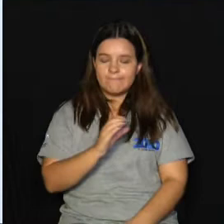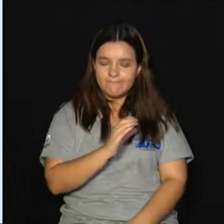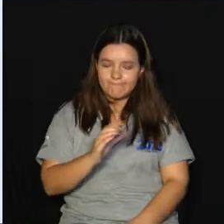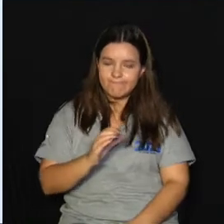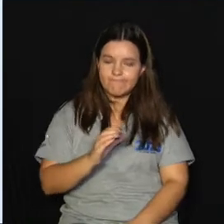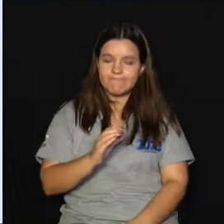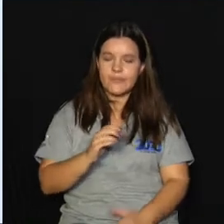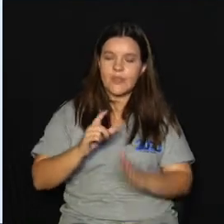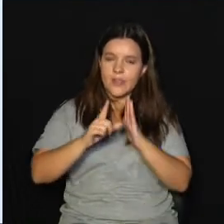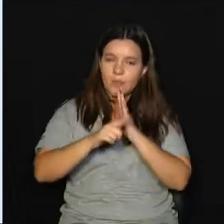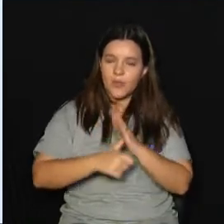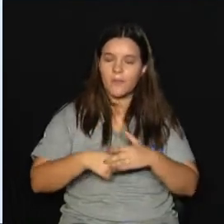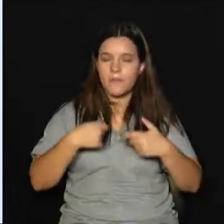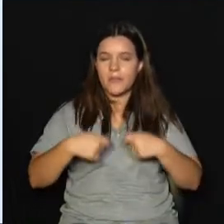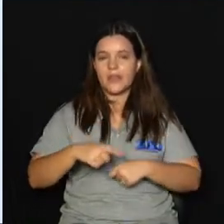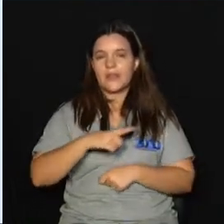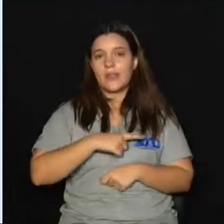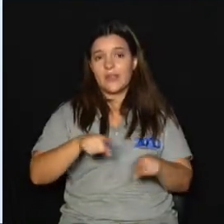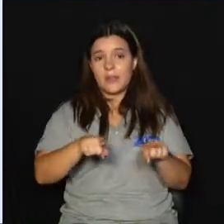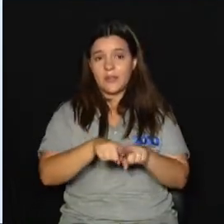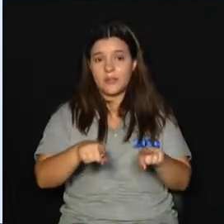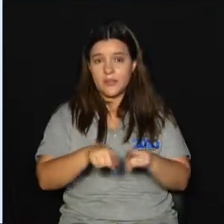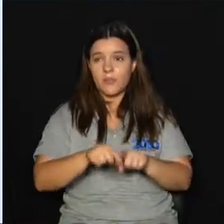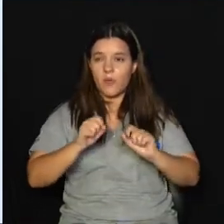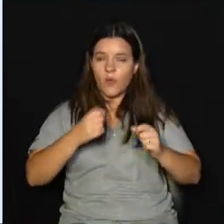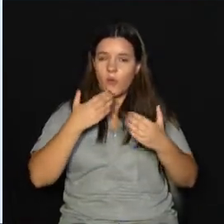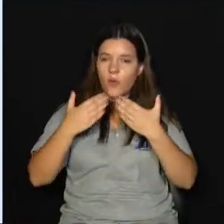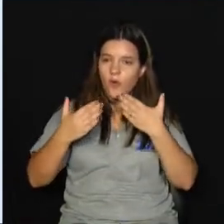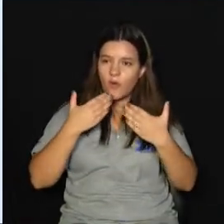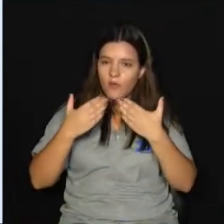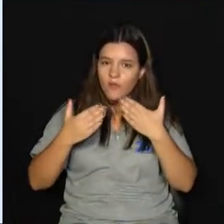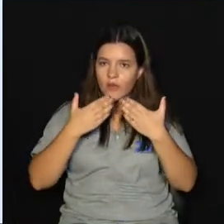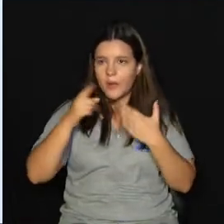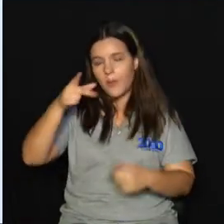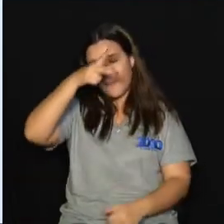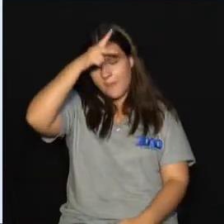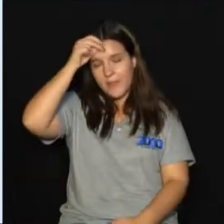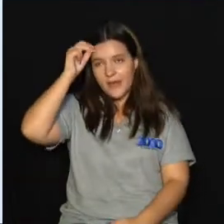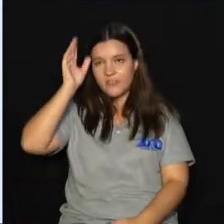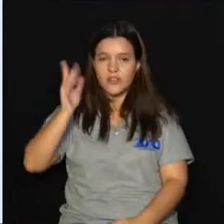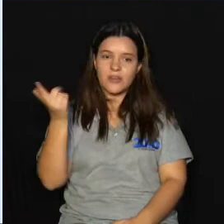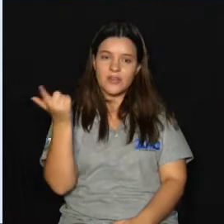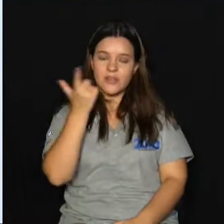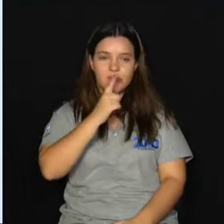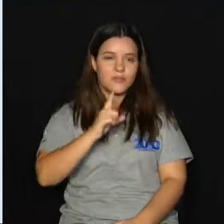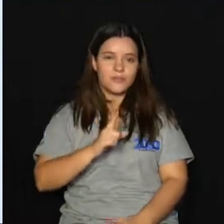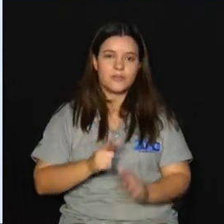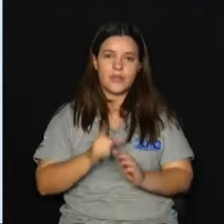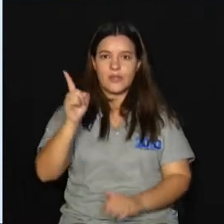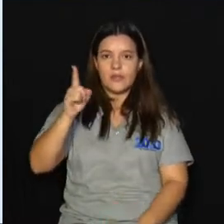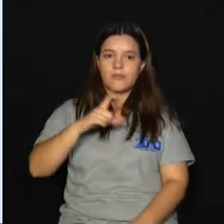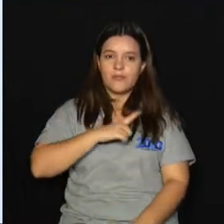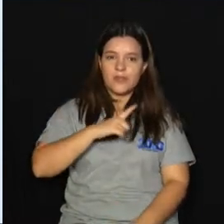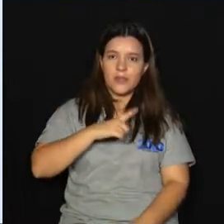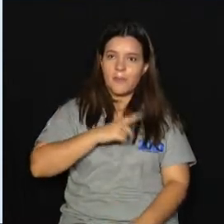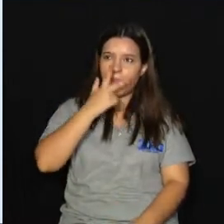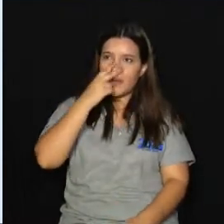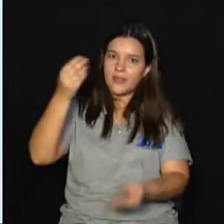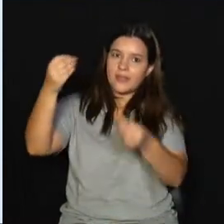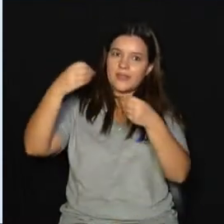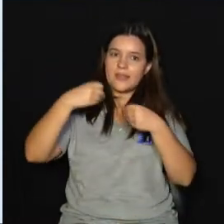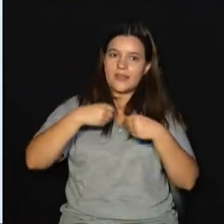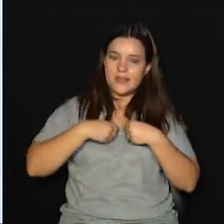depois você vai ter também, pode ter essa conversa com o executivo que foi eleito, e esse executivo também atrair essas legendas para